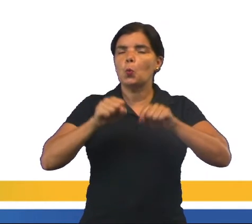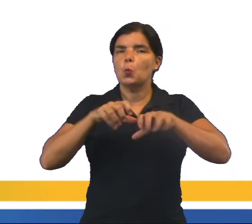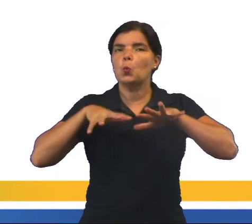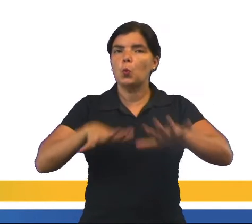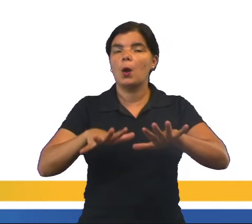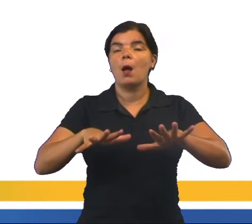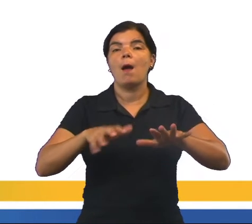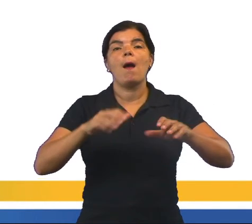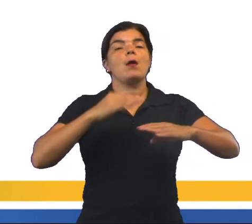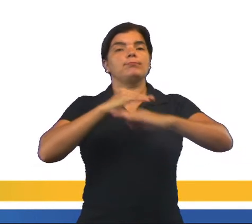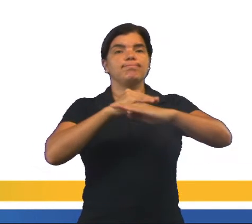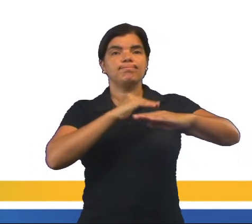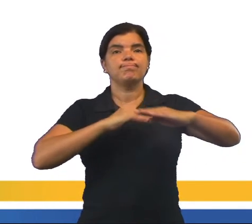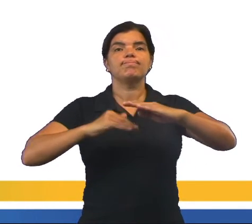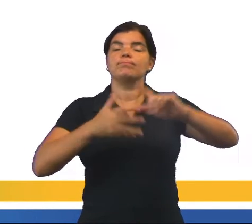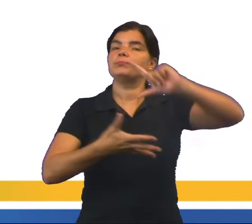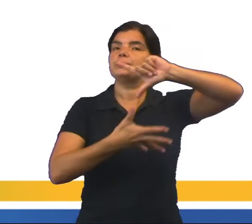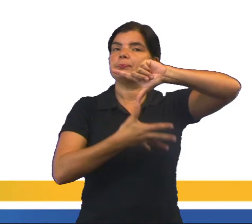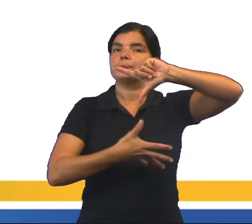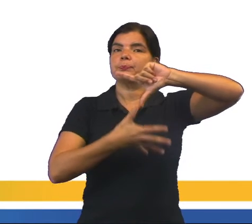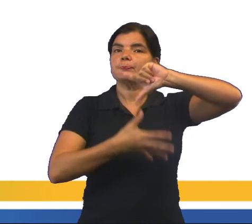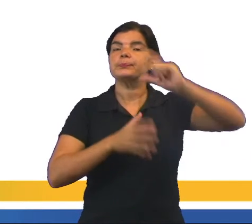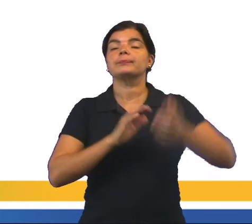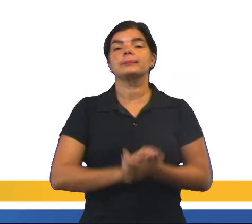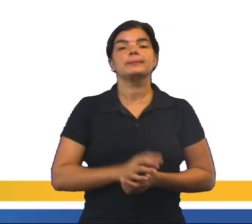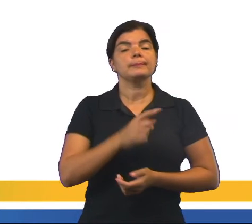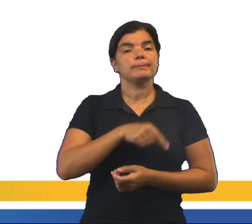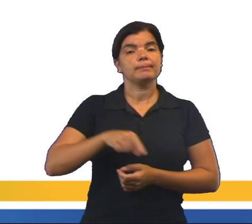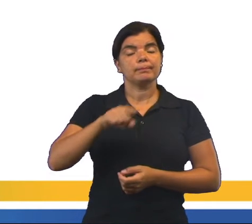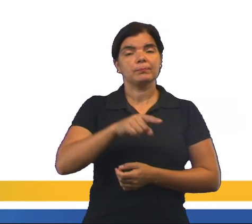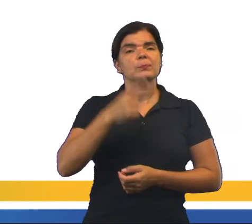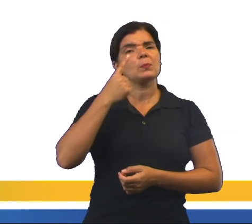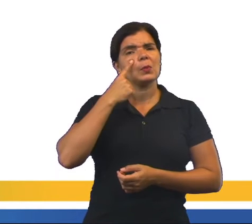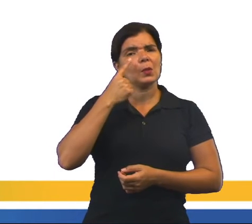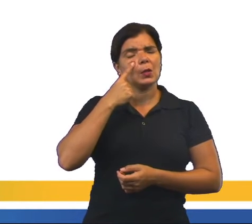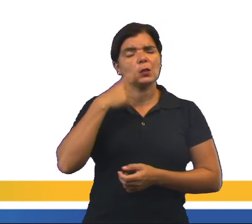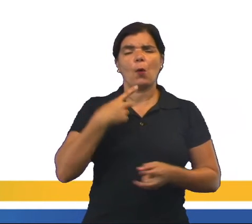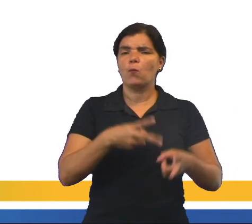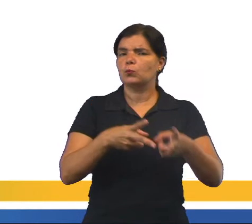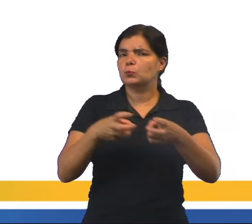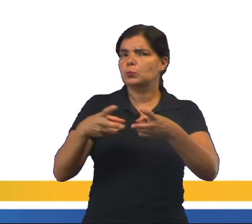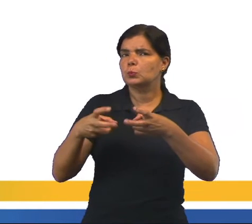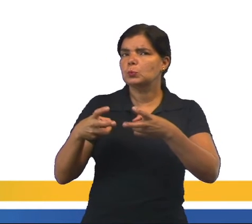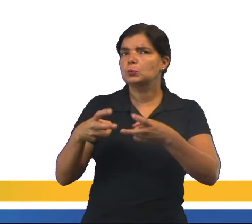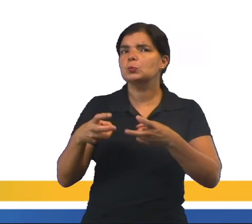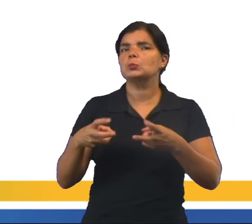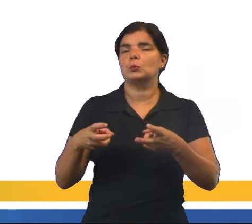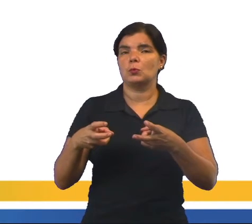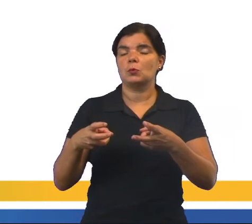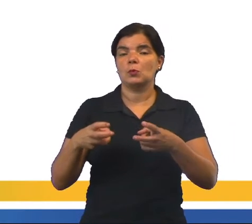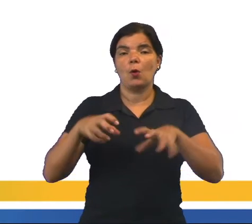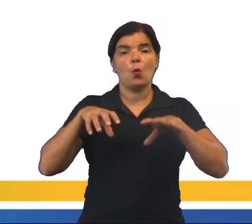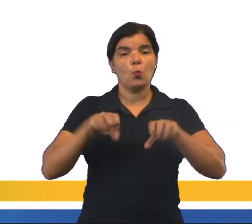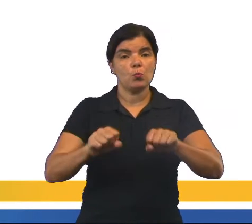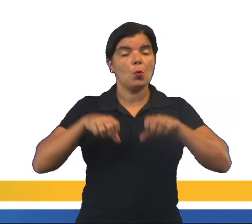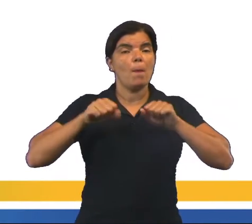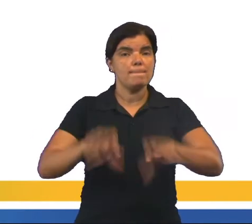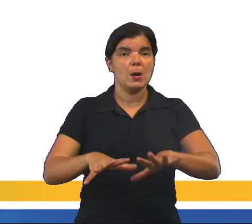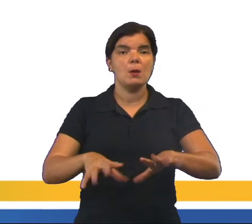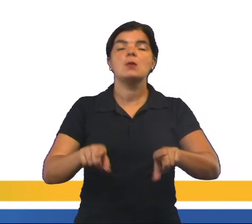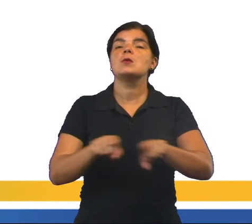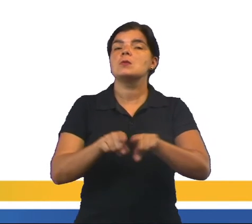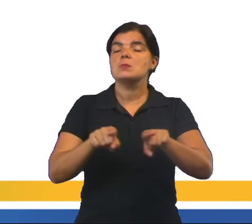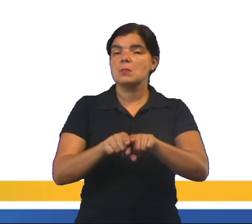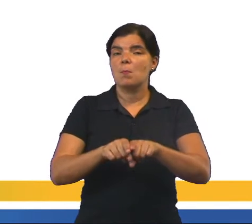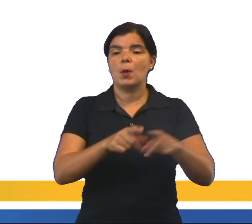a desigualdade na América Latina. Então, houve a exploração de colonização e exploração